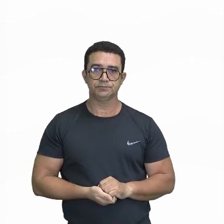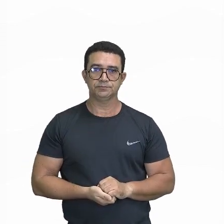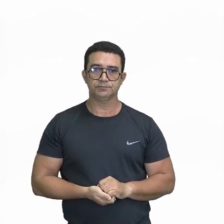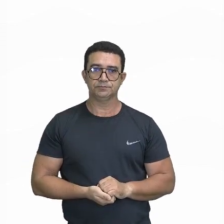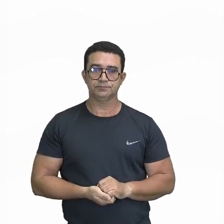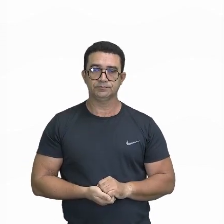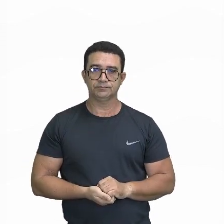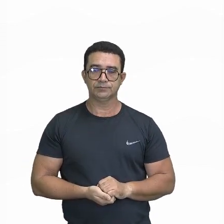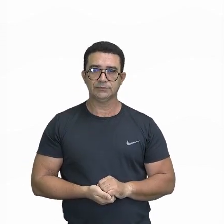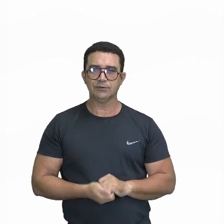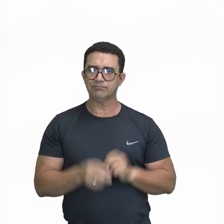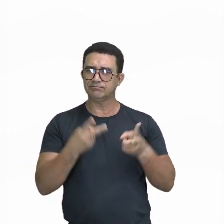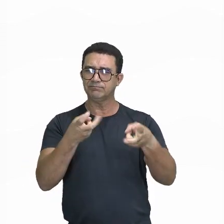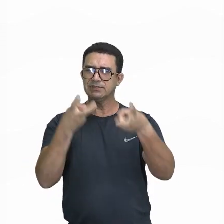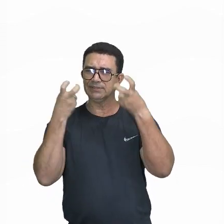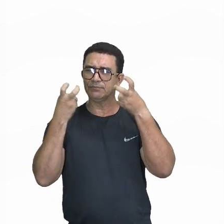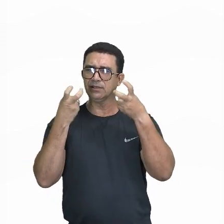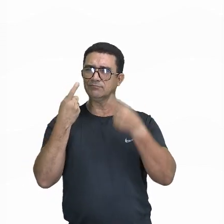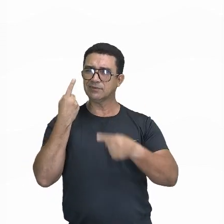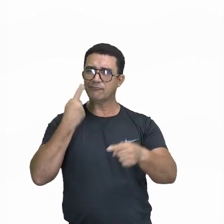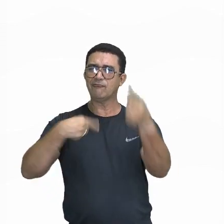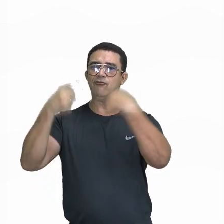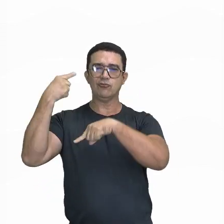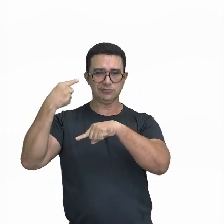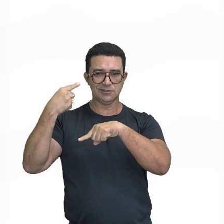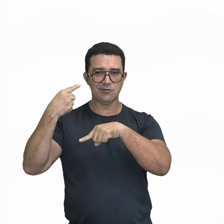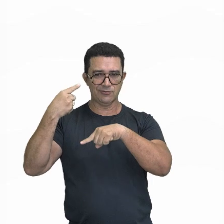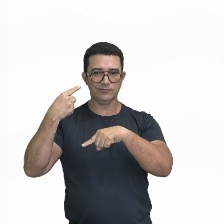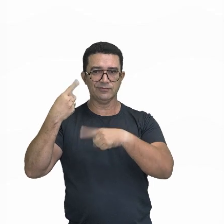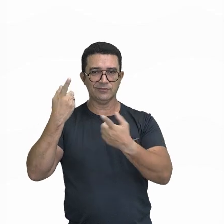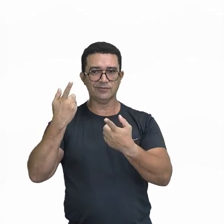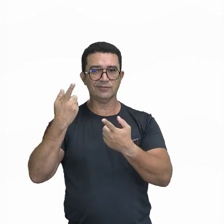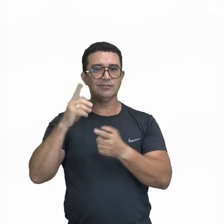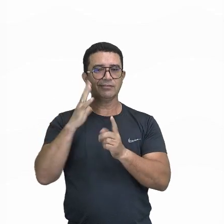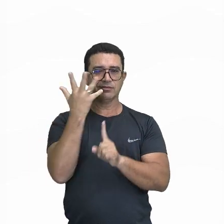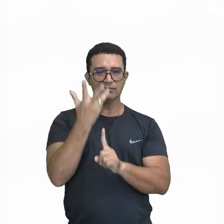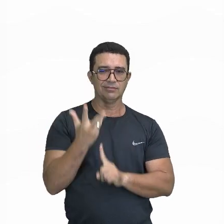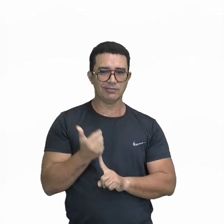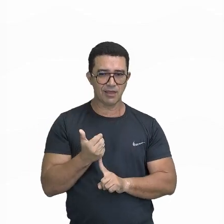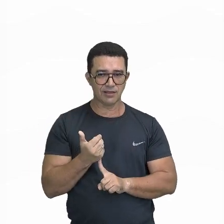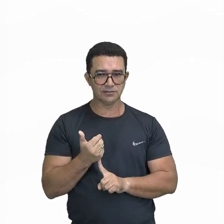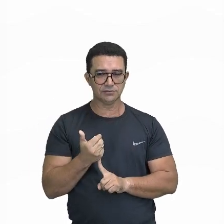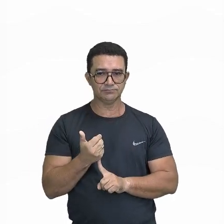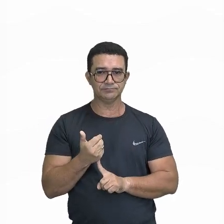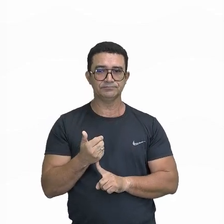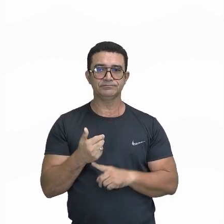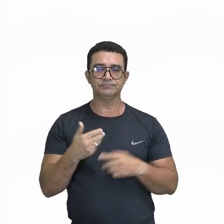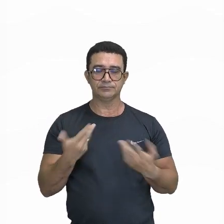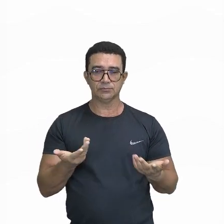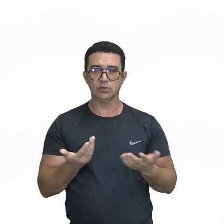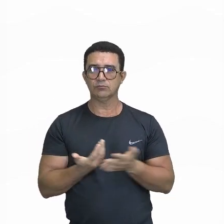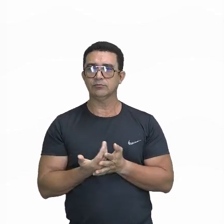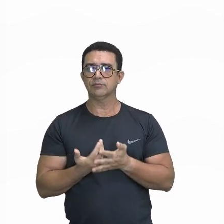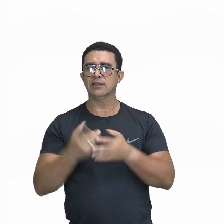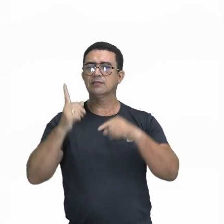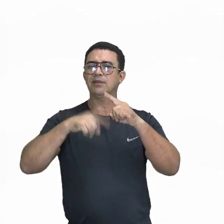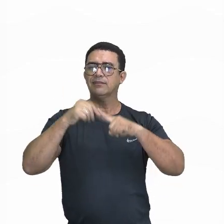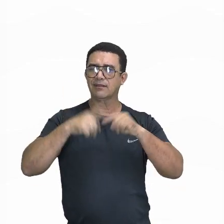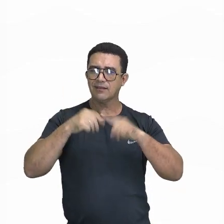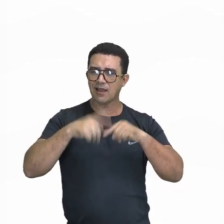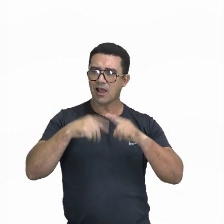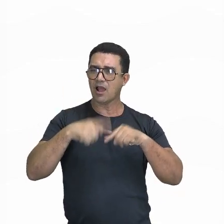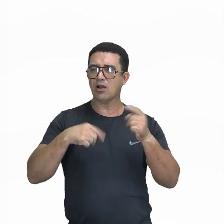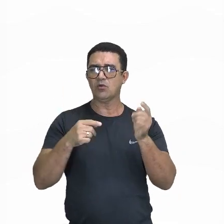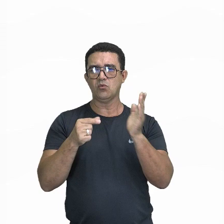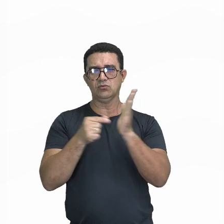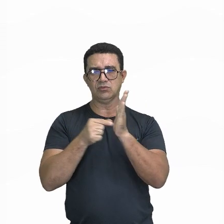a evolução aí da arte. Então, através desses equipamentos, o